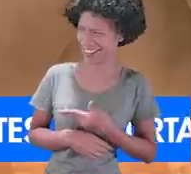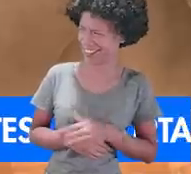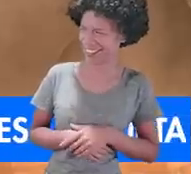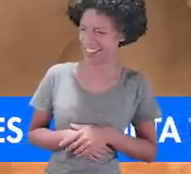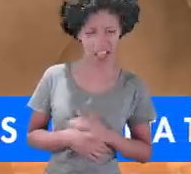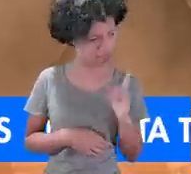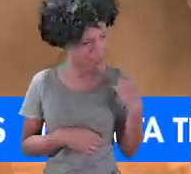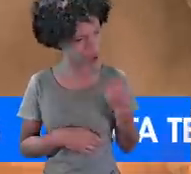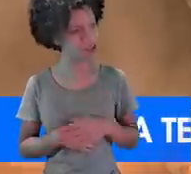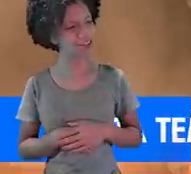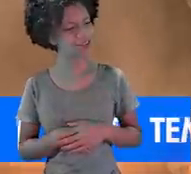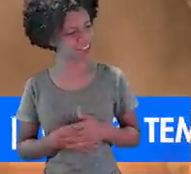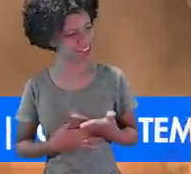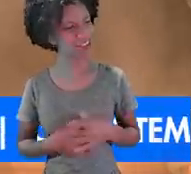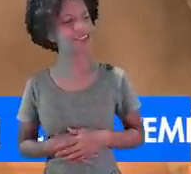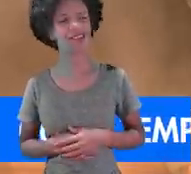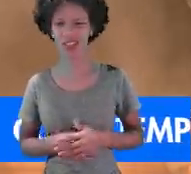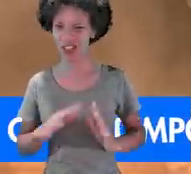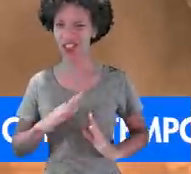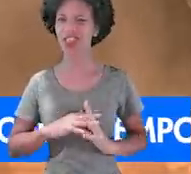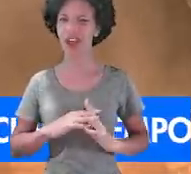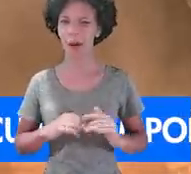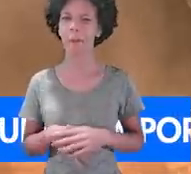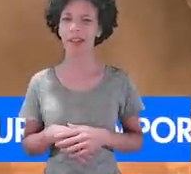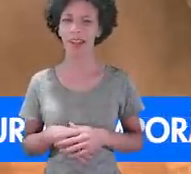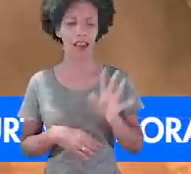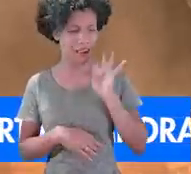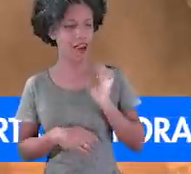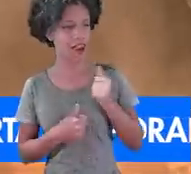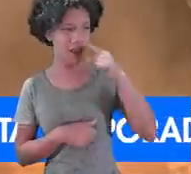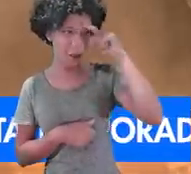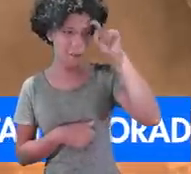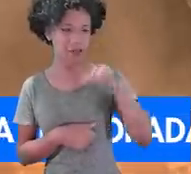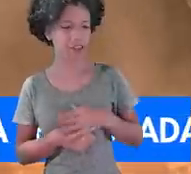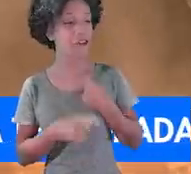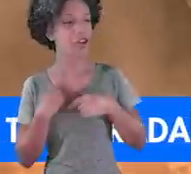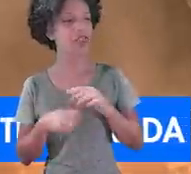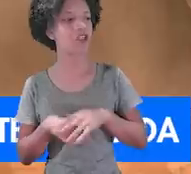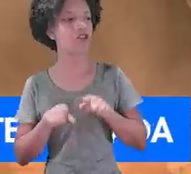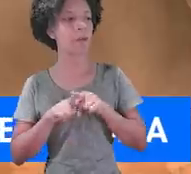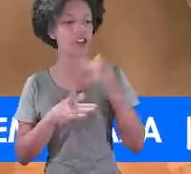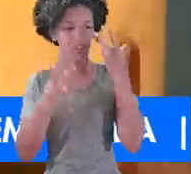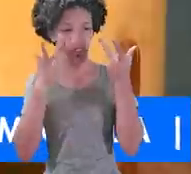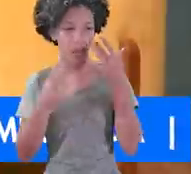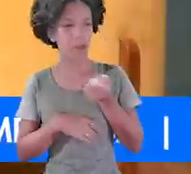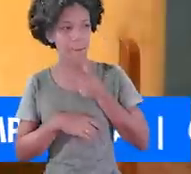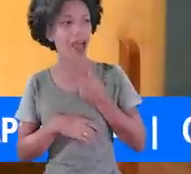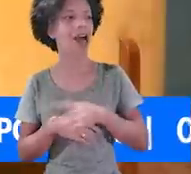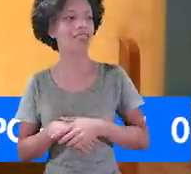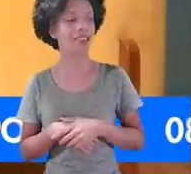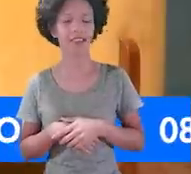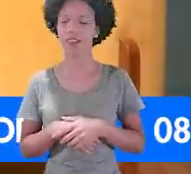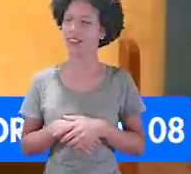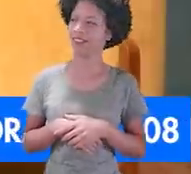Ô, você é louco, mano. Que da hora. Ó, você é louco. Legal, Maurício. Eu tenho vontade de fazer stand-up também.